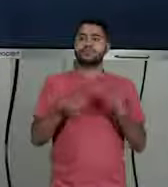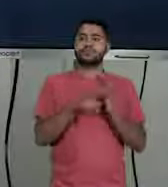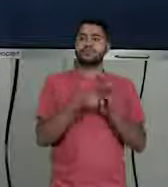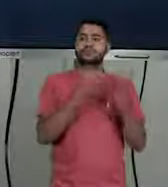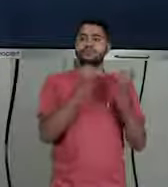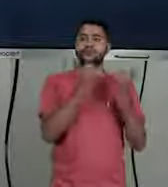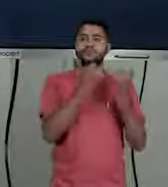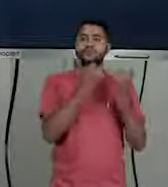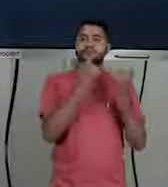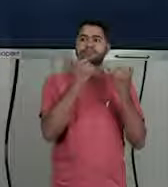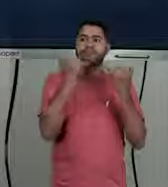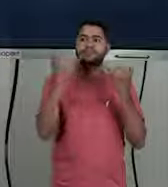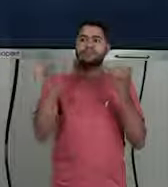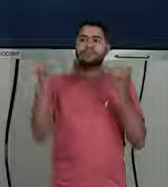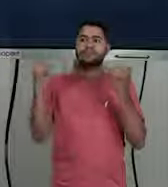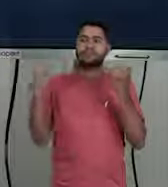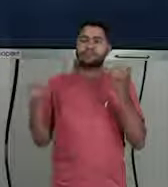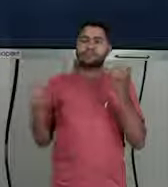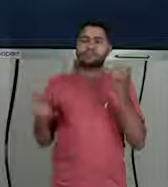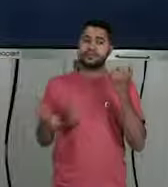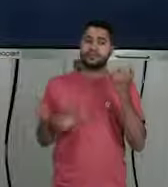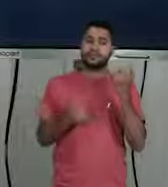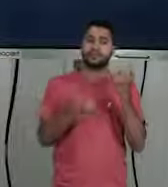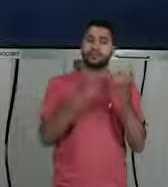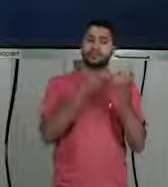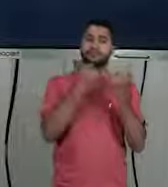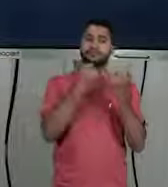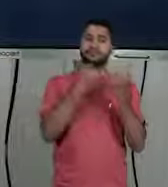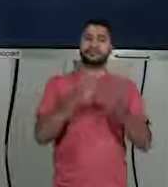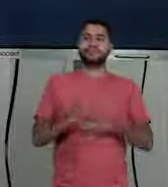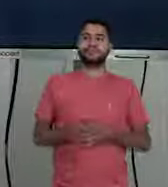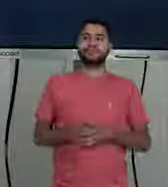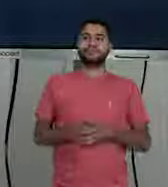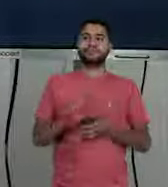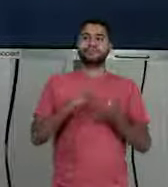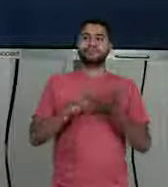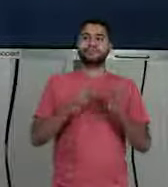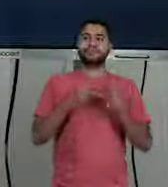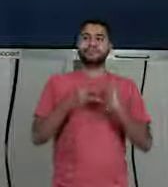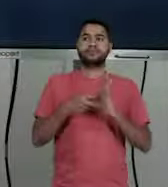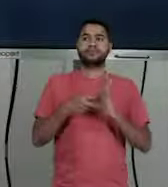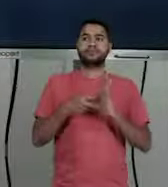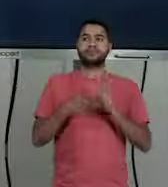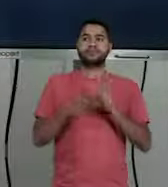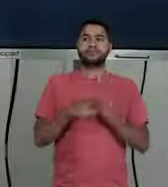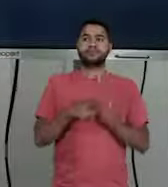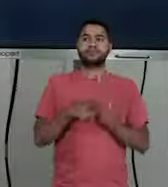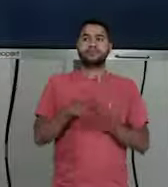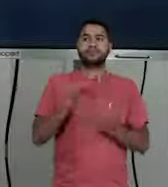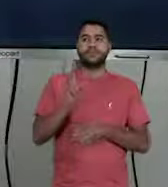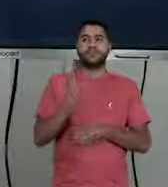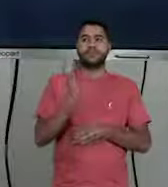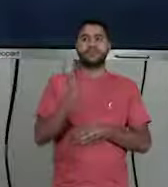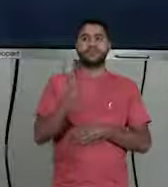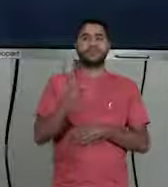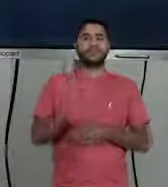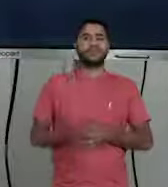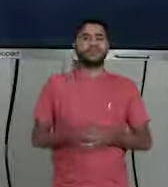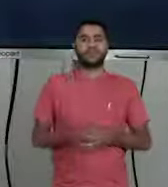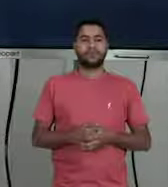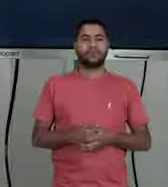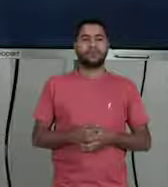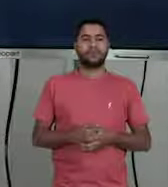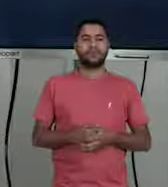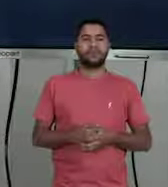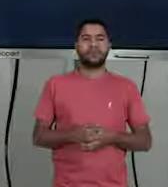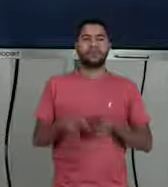elétrica passando por esse circuito, ou seja, tem um movimento contínuo, ordenado